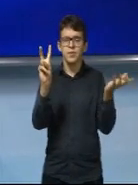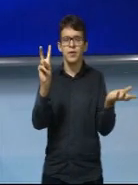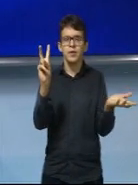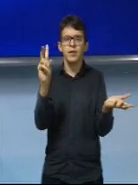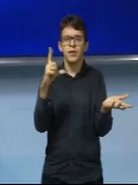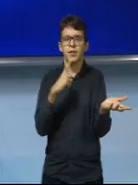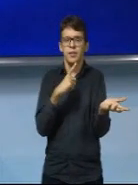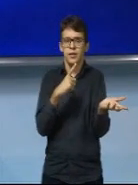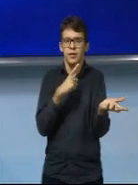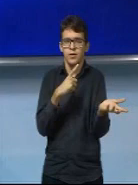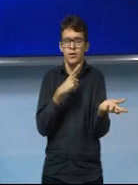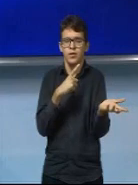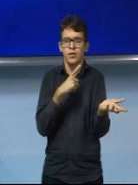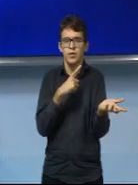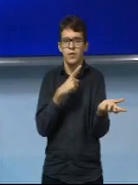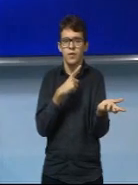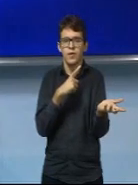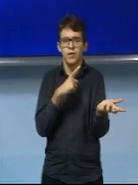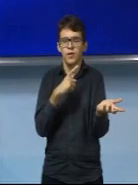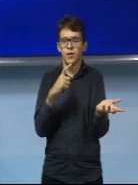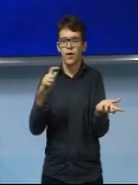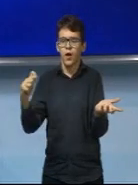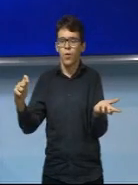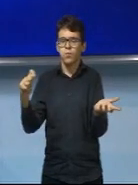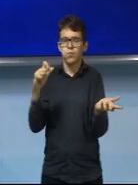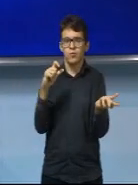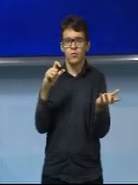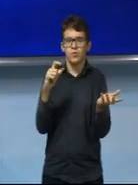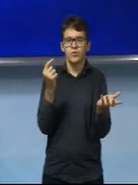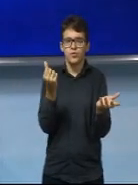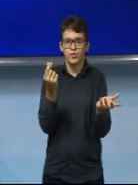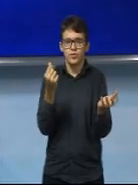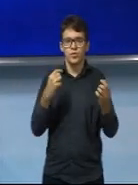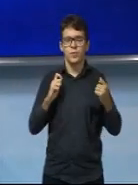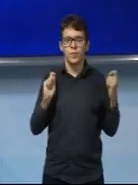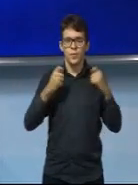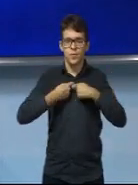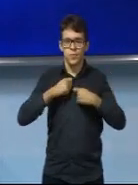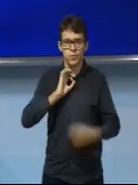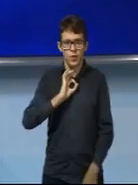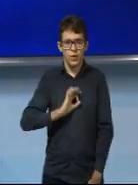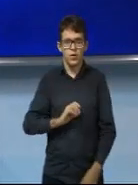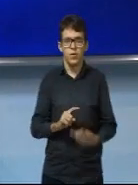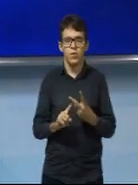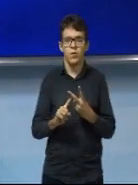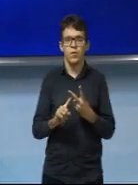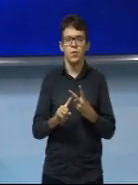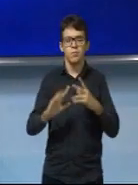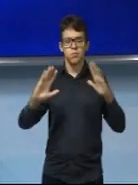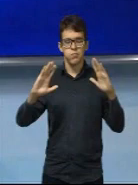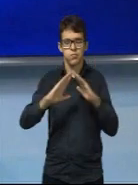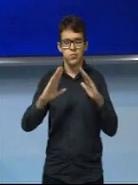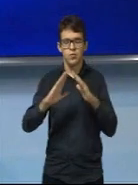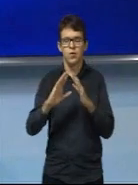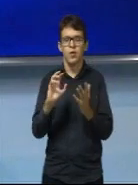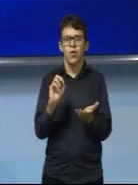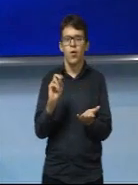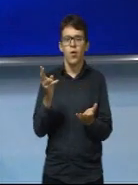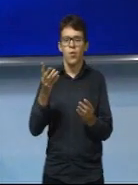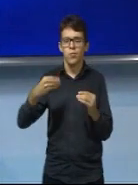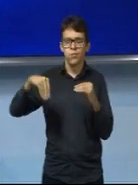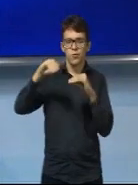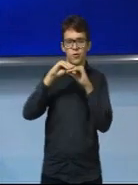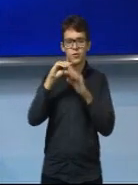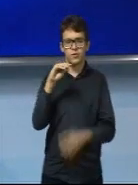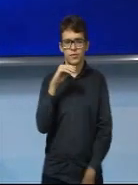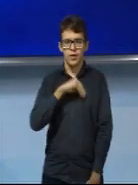seus penduricalhos, como auxílio paletó, auxílio moradia, 13º salário e tantos outros. É